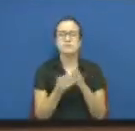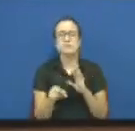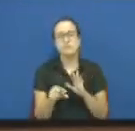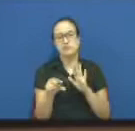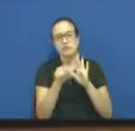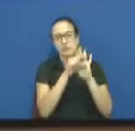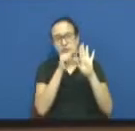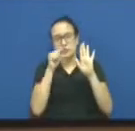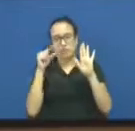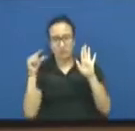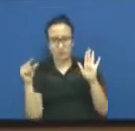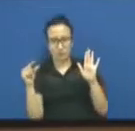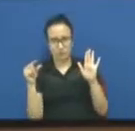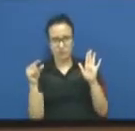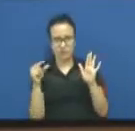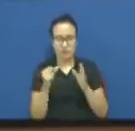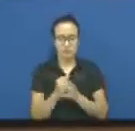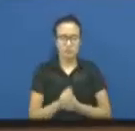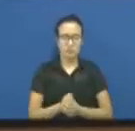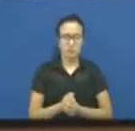parágrafos...